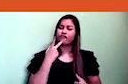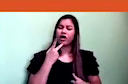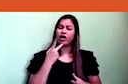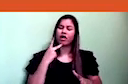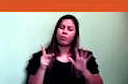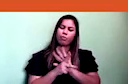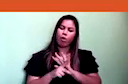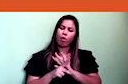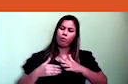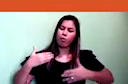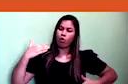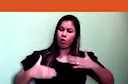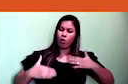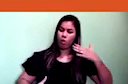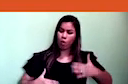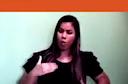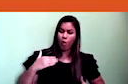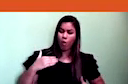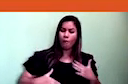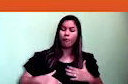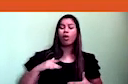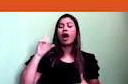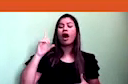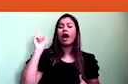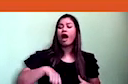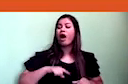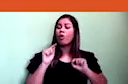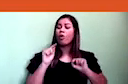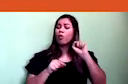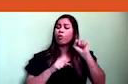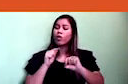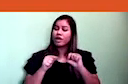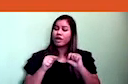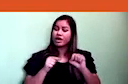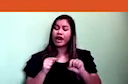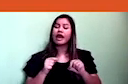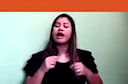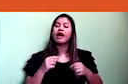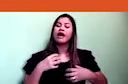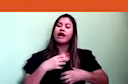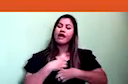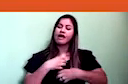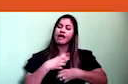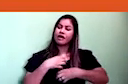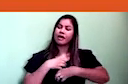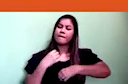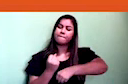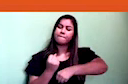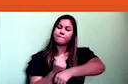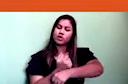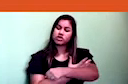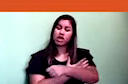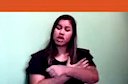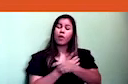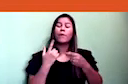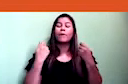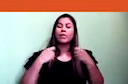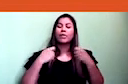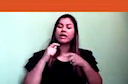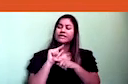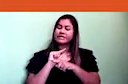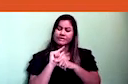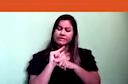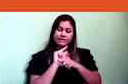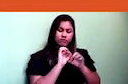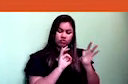eles falam exatamente que as emoções necessitam ser gerenciadas com tranquilidade. Então,